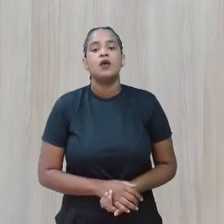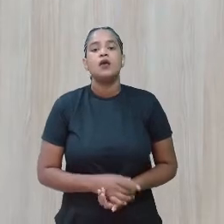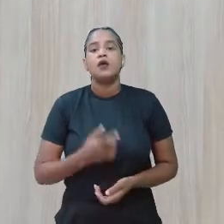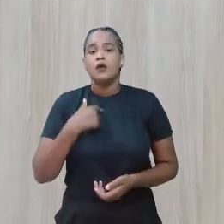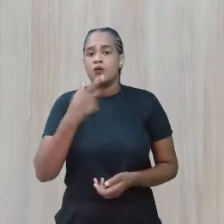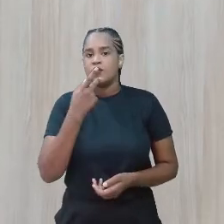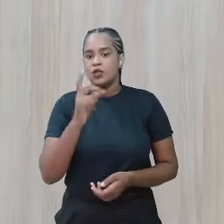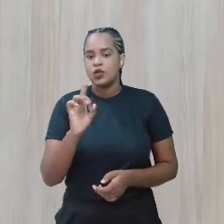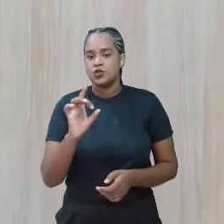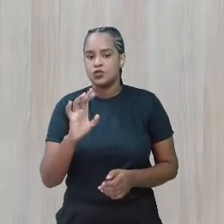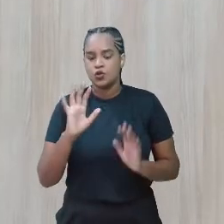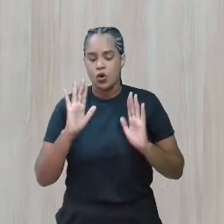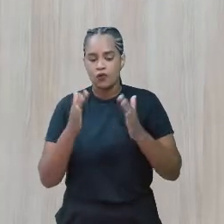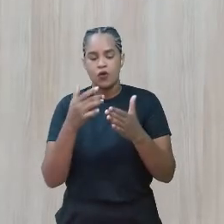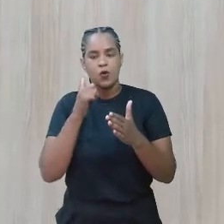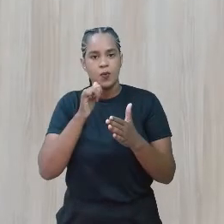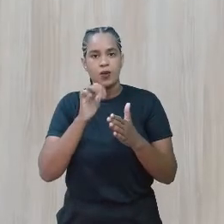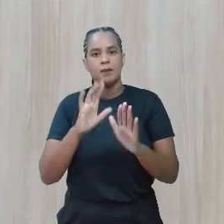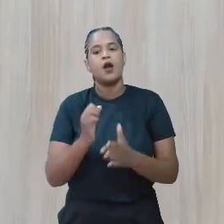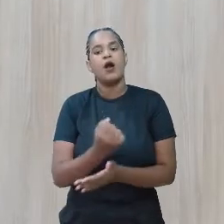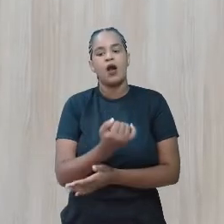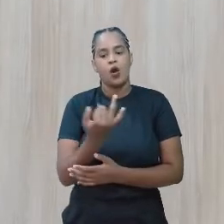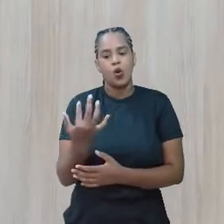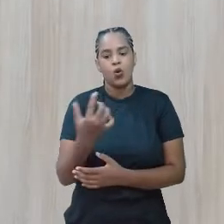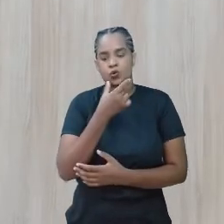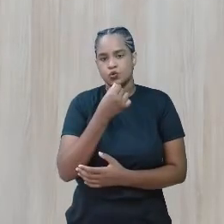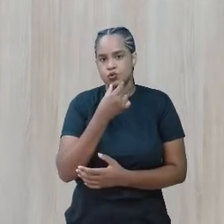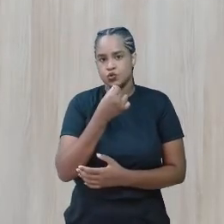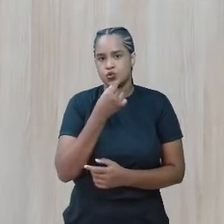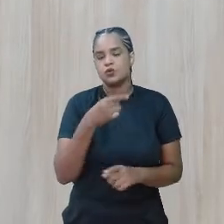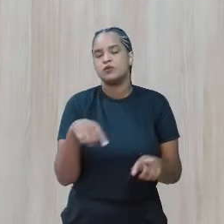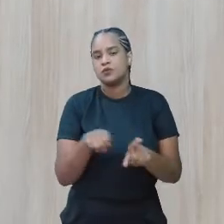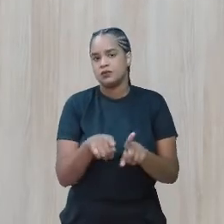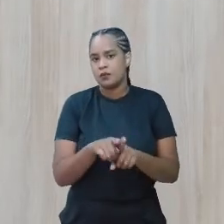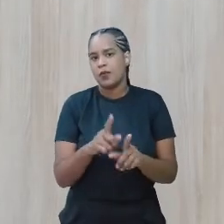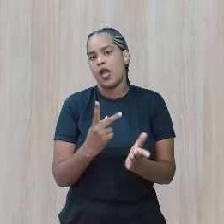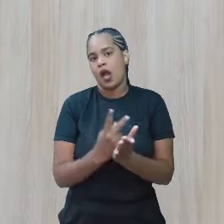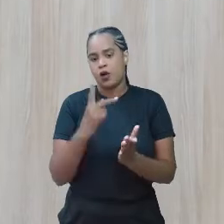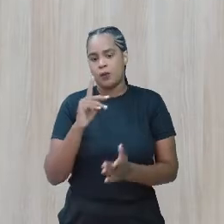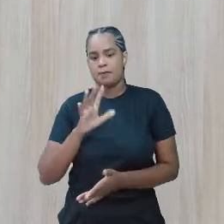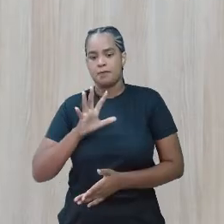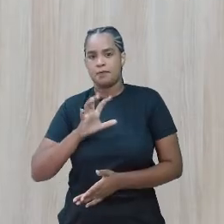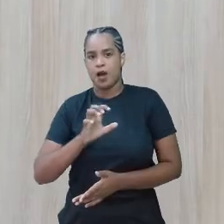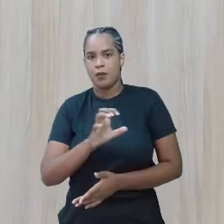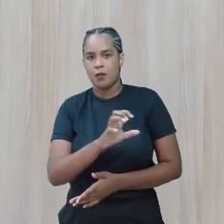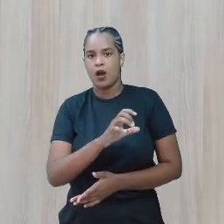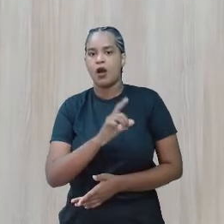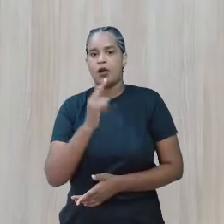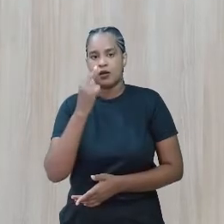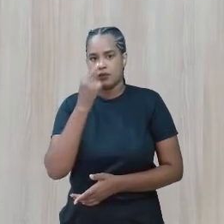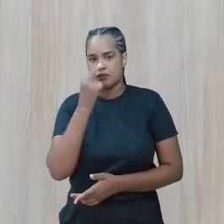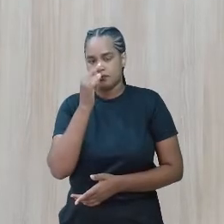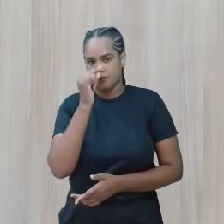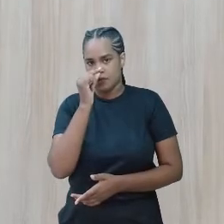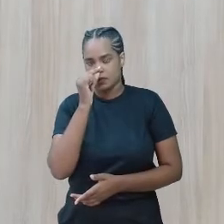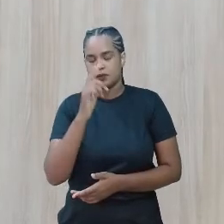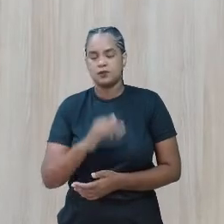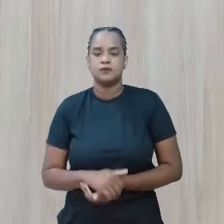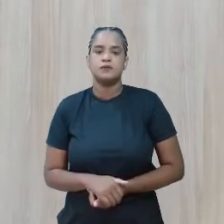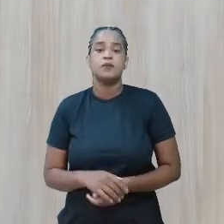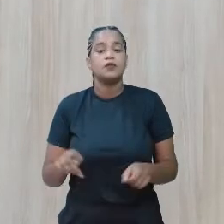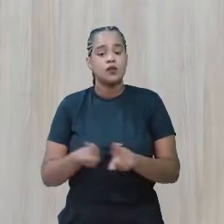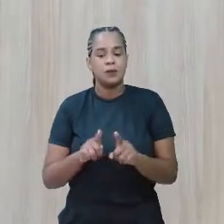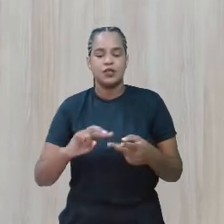mulher, mas alguns homens também, claro que o número de mulheres é bem mais alto, mas a questão de homens também, a questão hereditária,